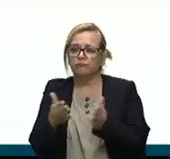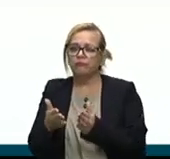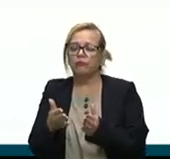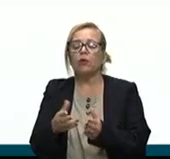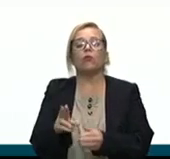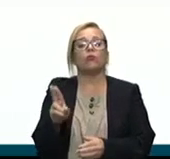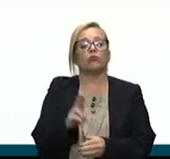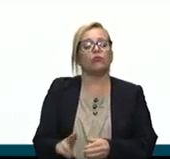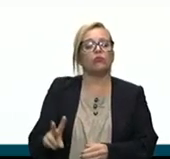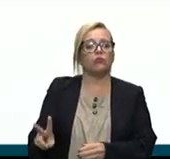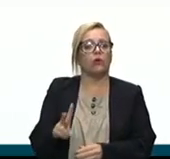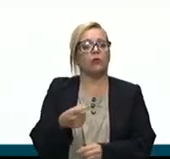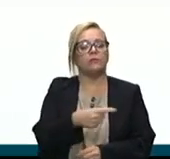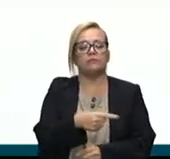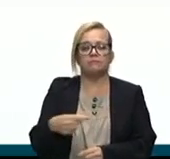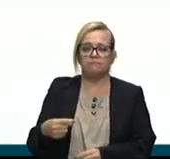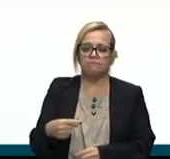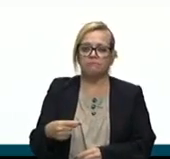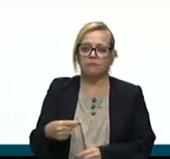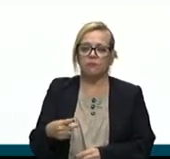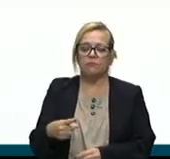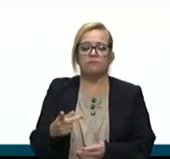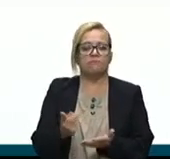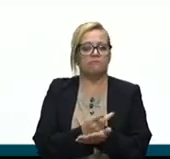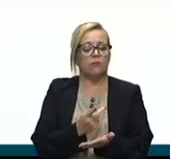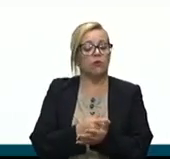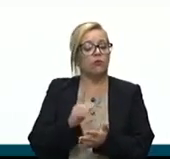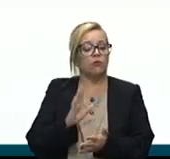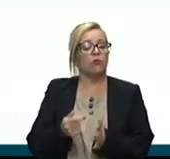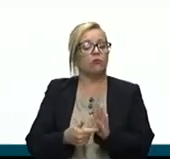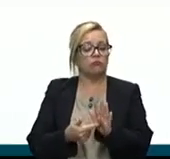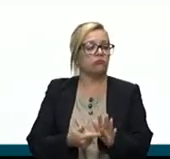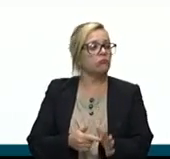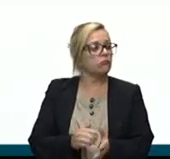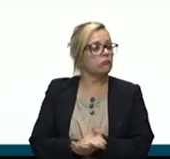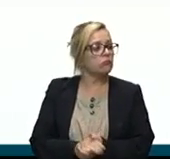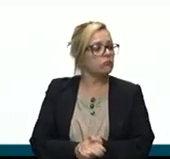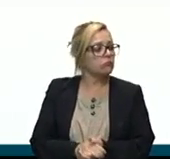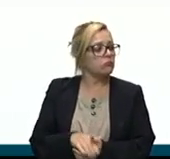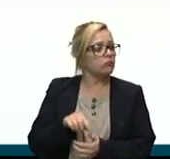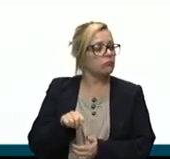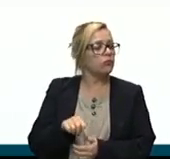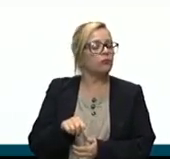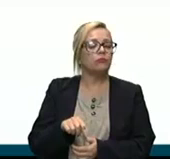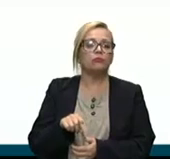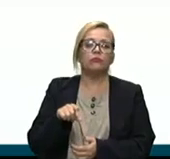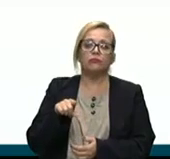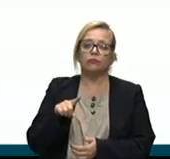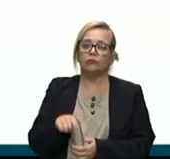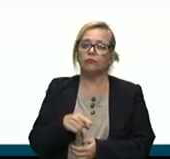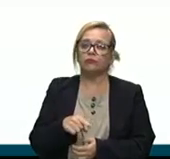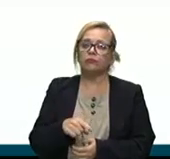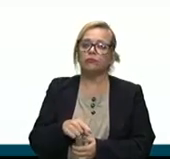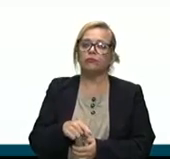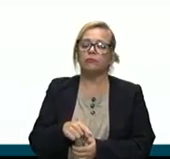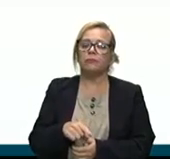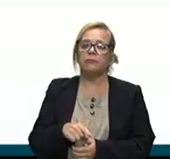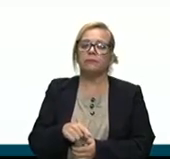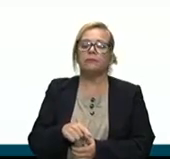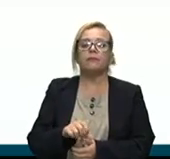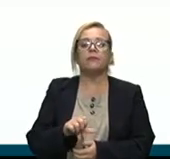esse valor, subtraio a margem de erro, que foi dada no enunciado, ponto e vírgula, tomo esse